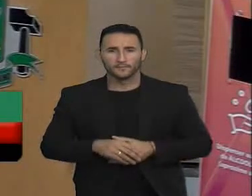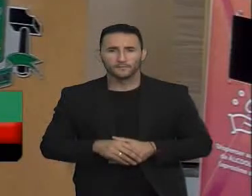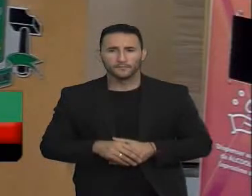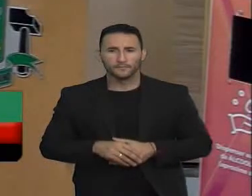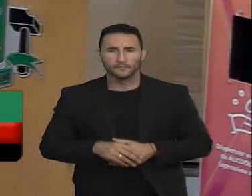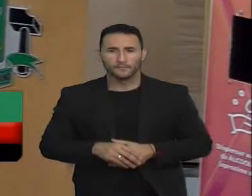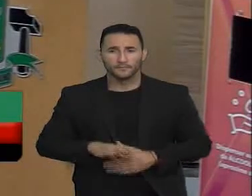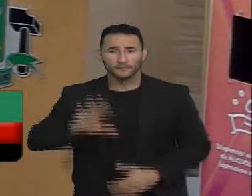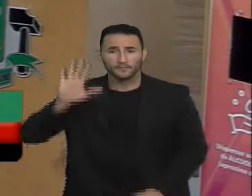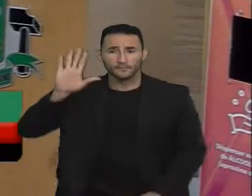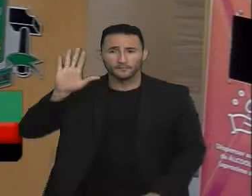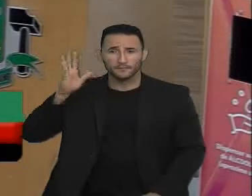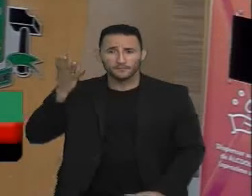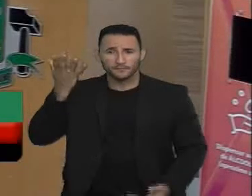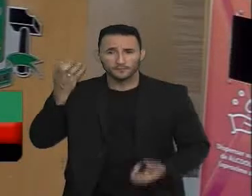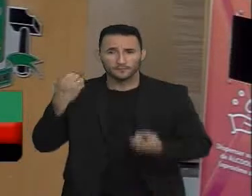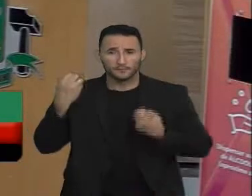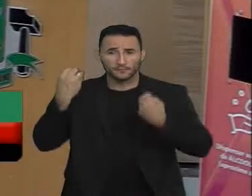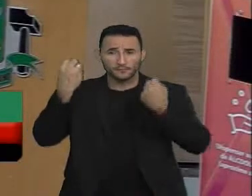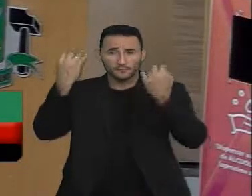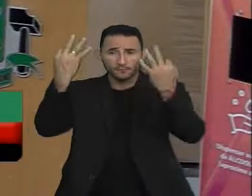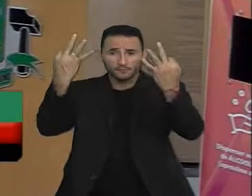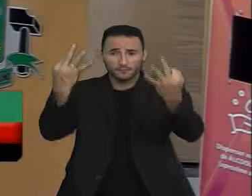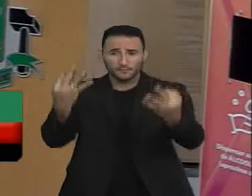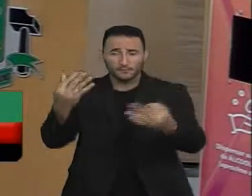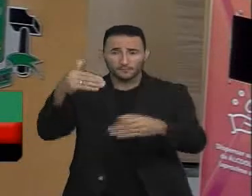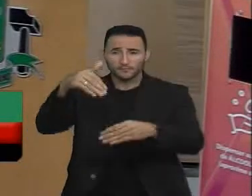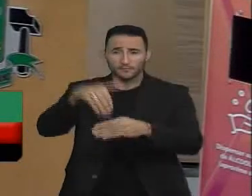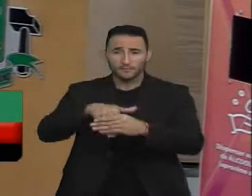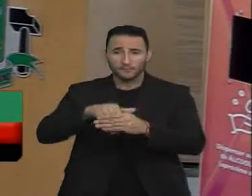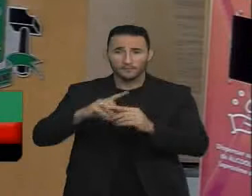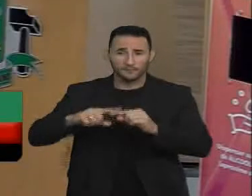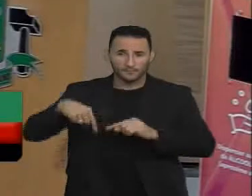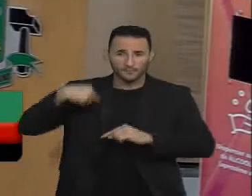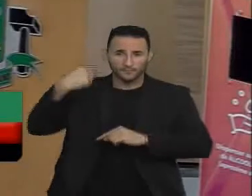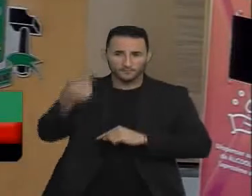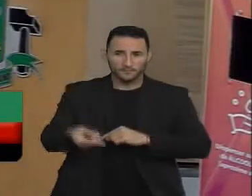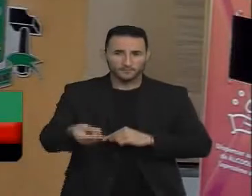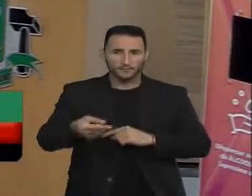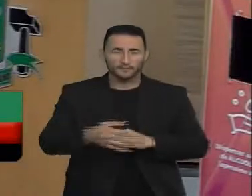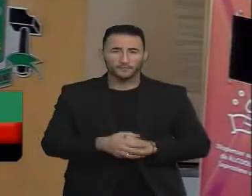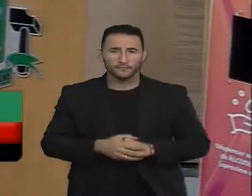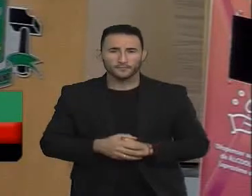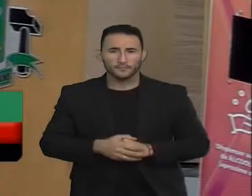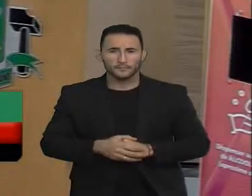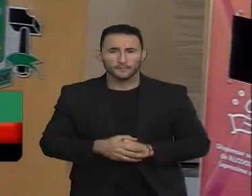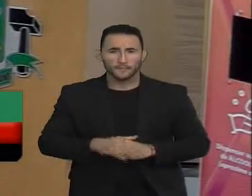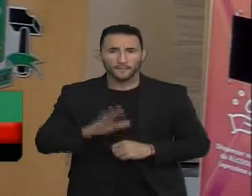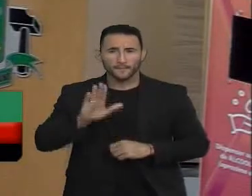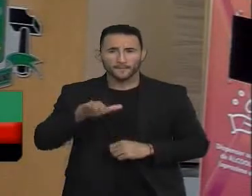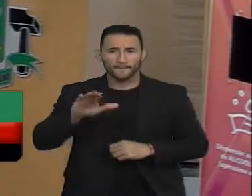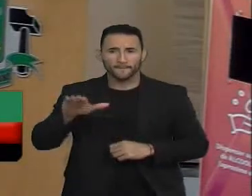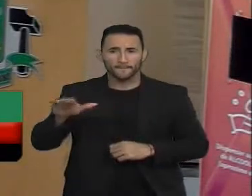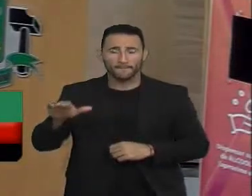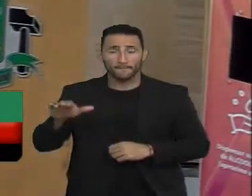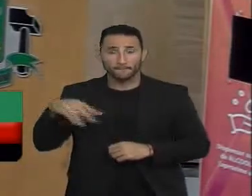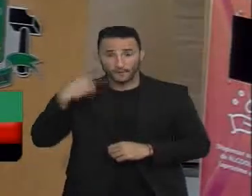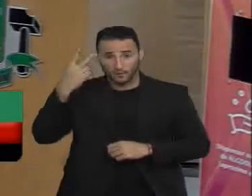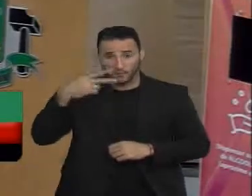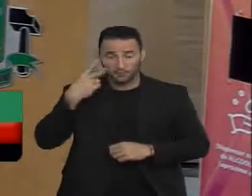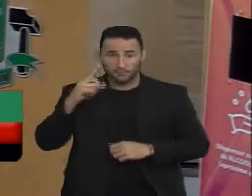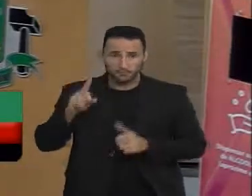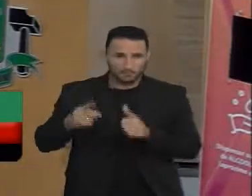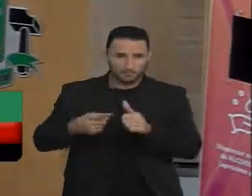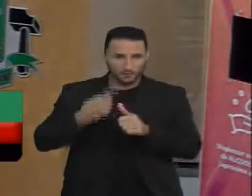Só para justificar meu voto depois, senhor presidente. Deixa eu só, senhores vereadores, só estou liberando aqui.